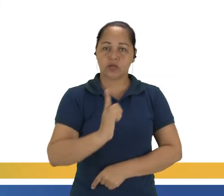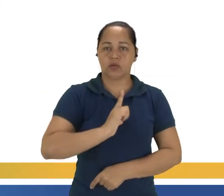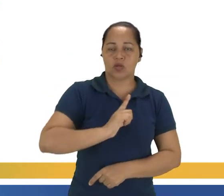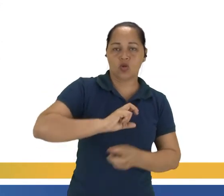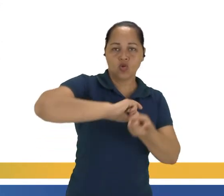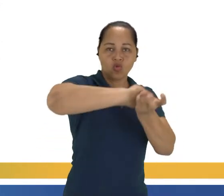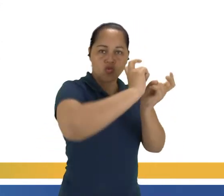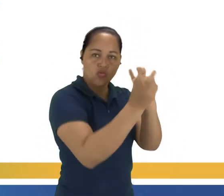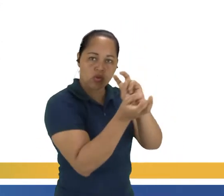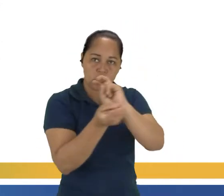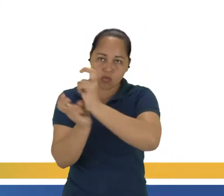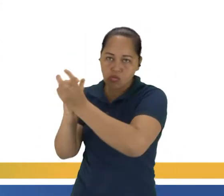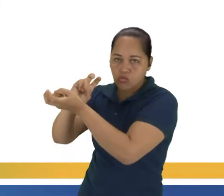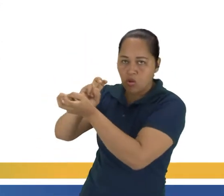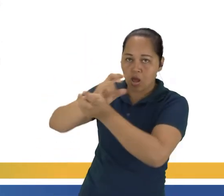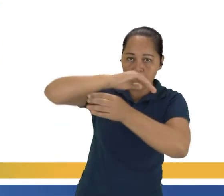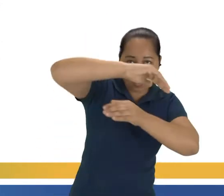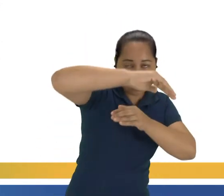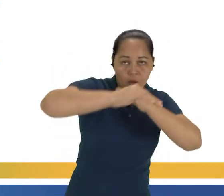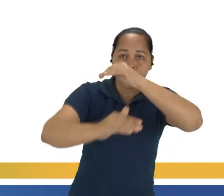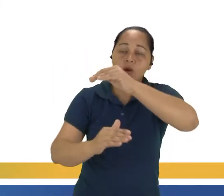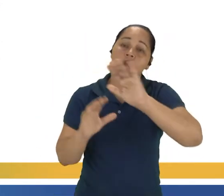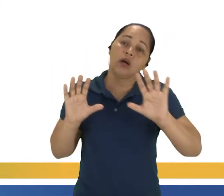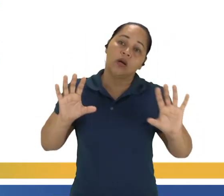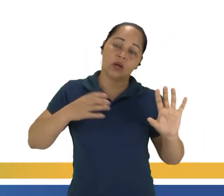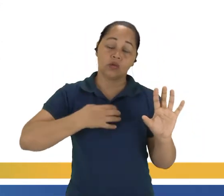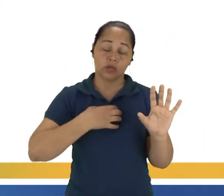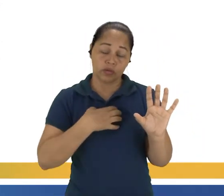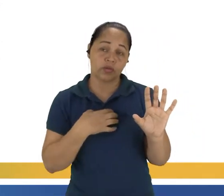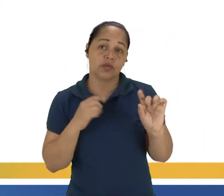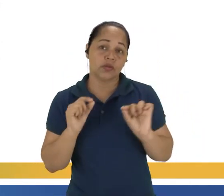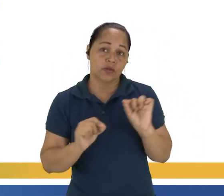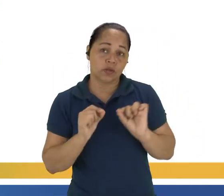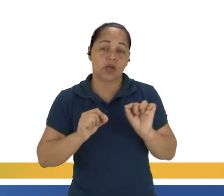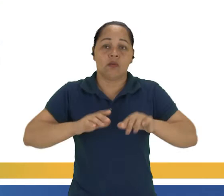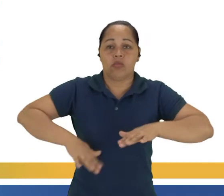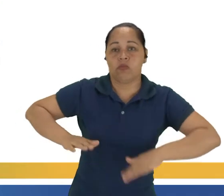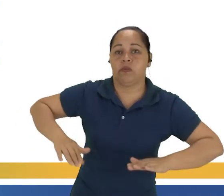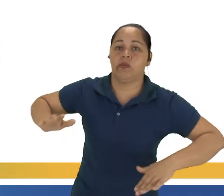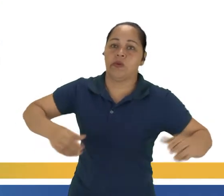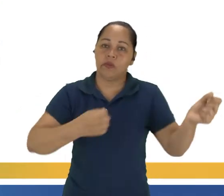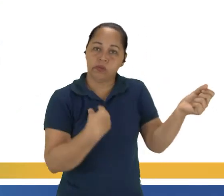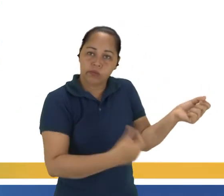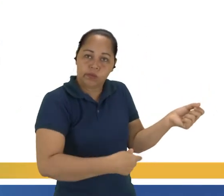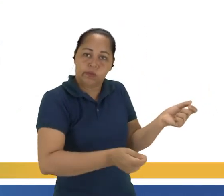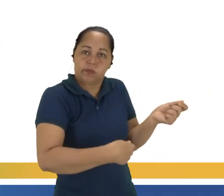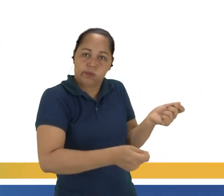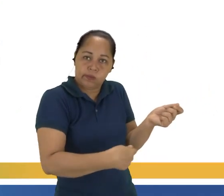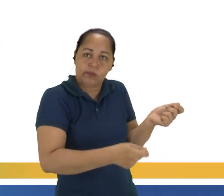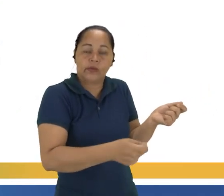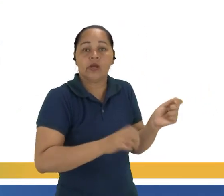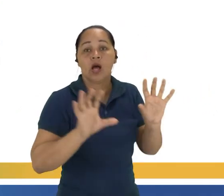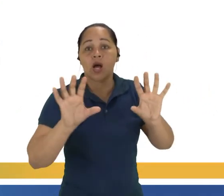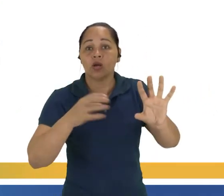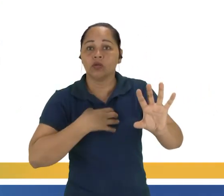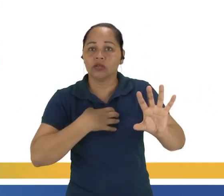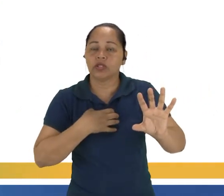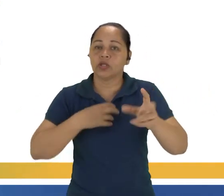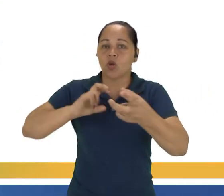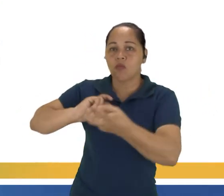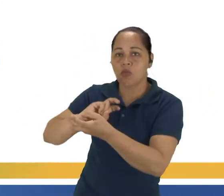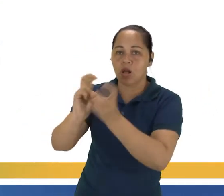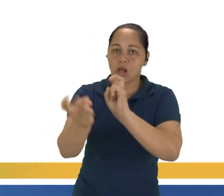uma dança que envolve musicalidades, toques de atabaque, de berimbau, e uma luta, né,